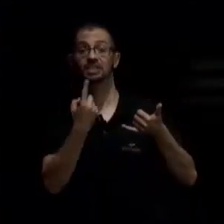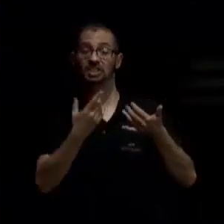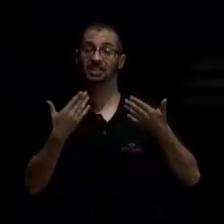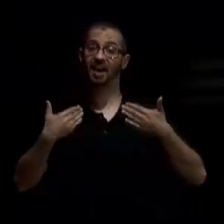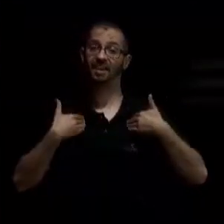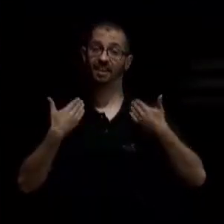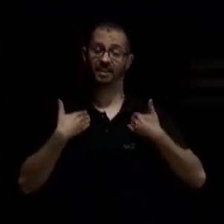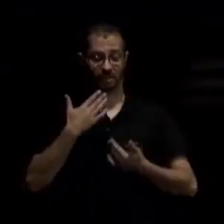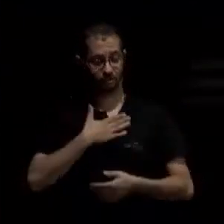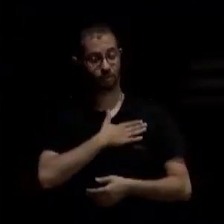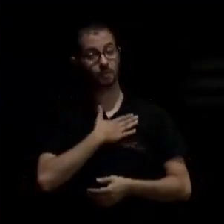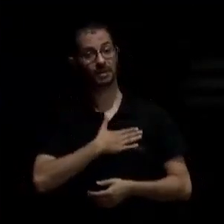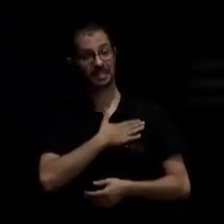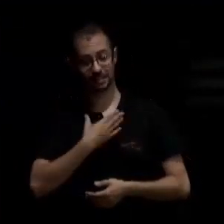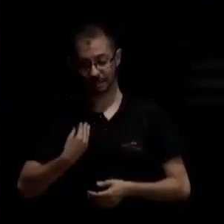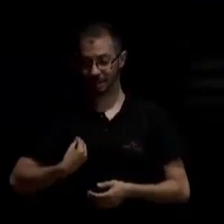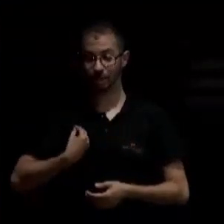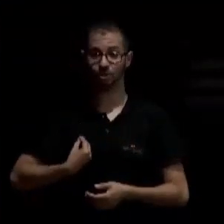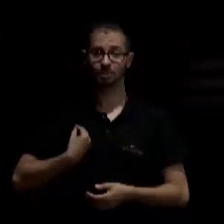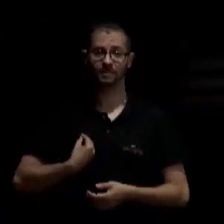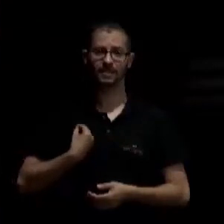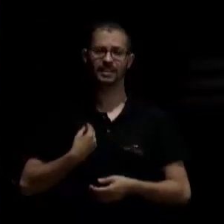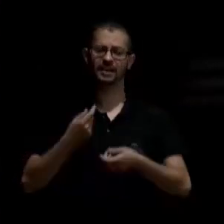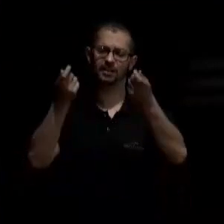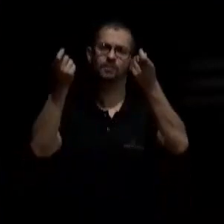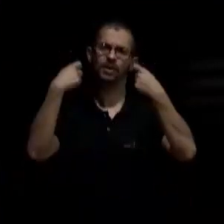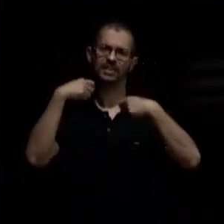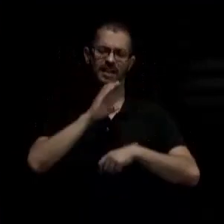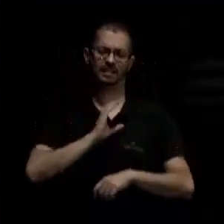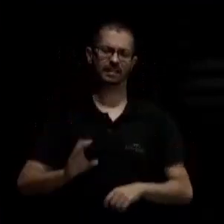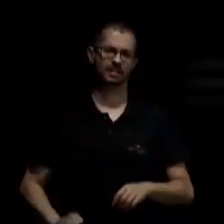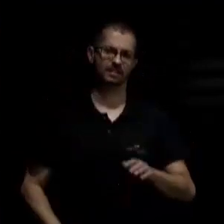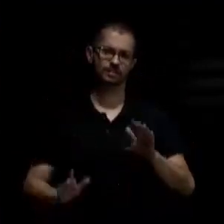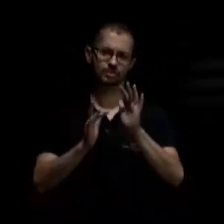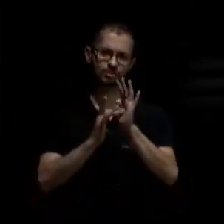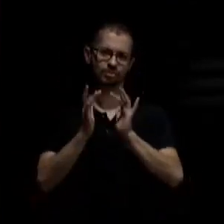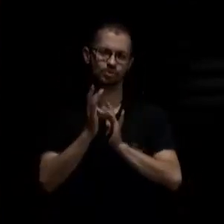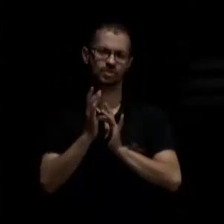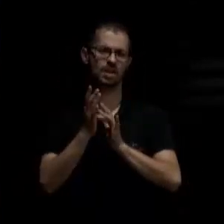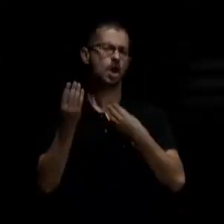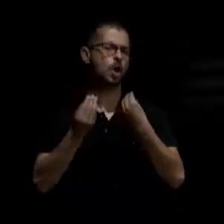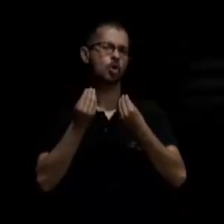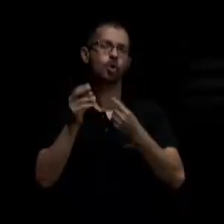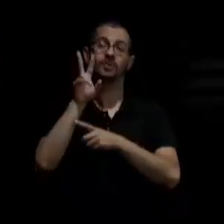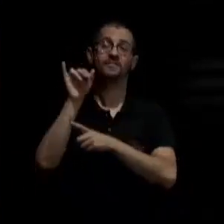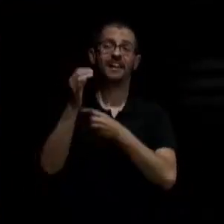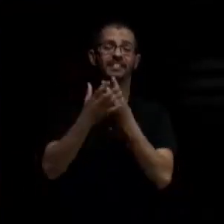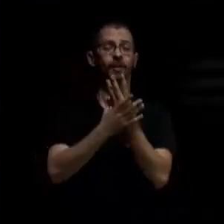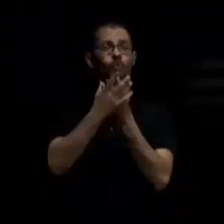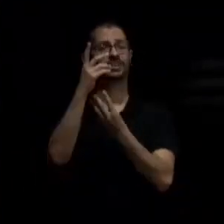no prazer de uma vida que foi nos dada em Cristo Jesus. Como é que vai ter unidade? É